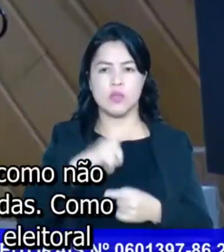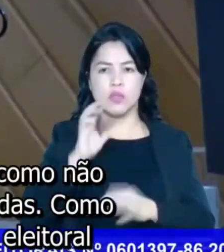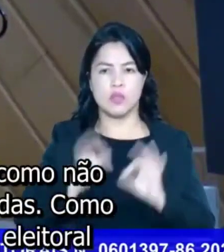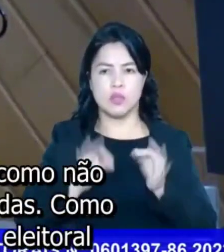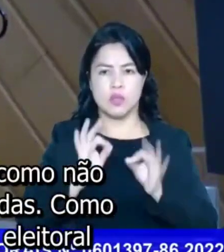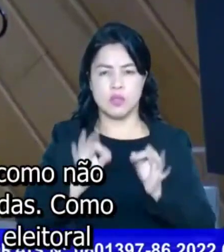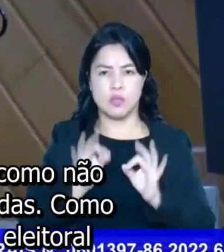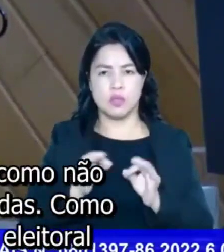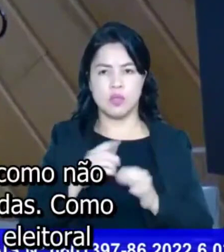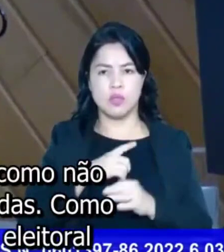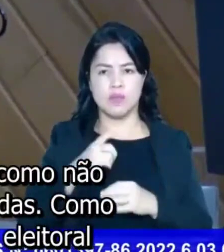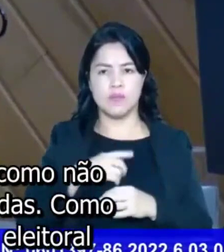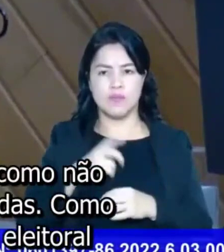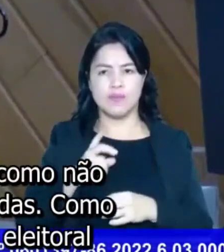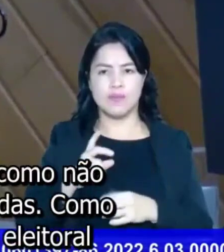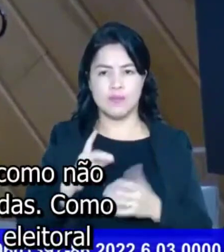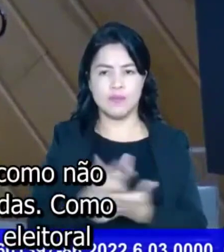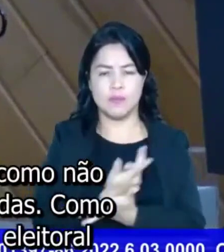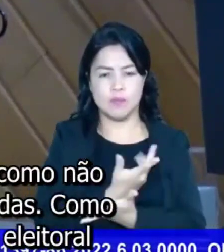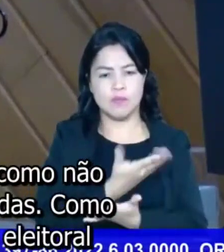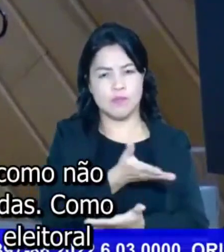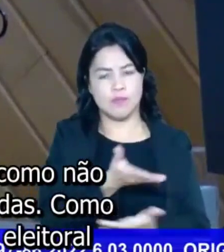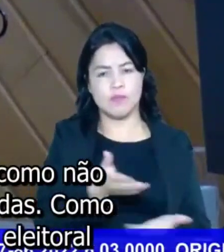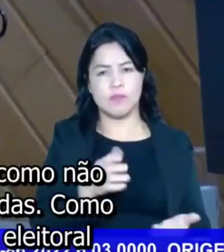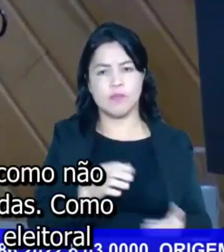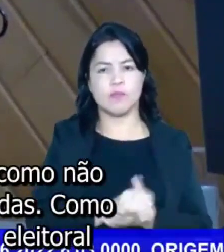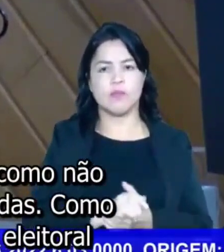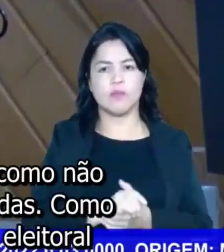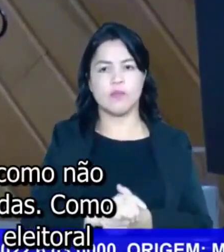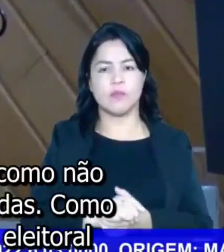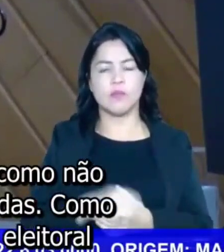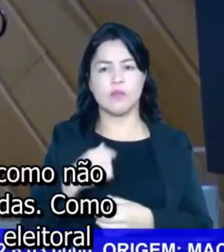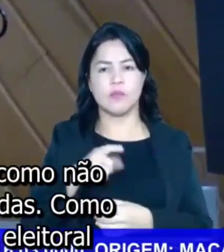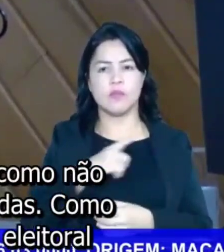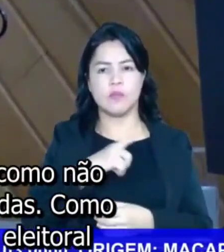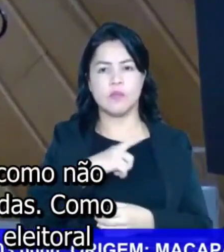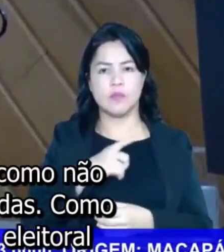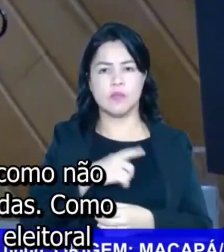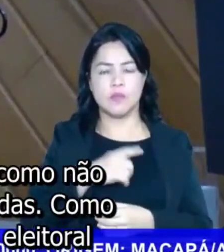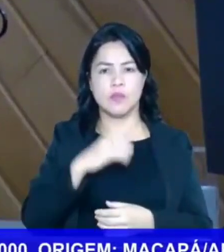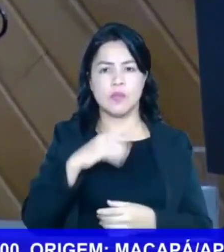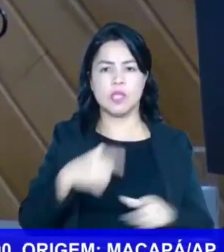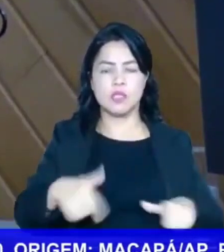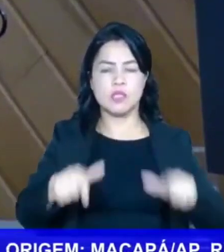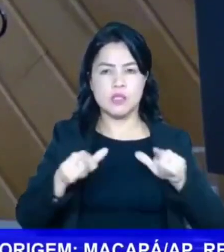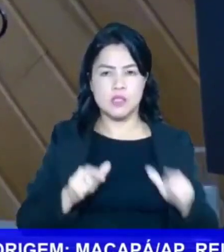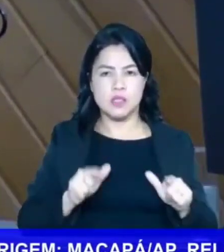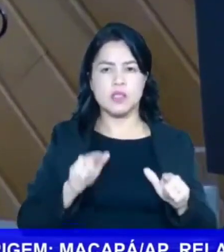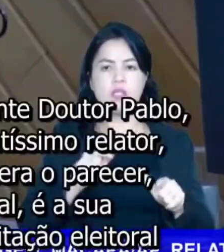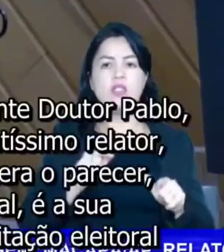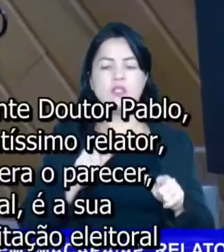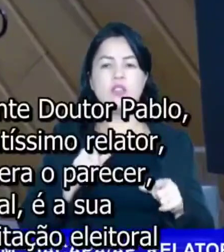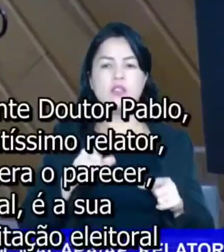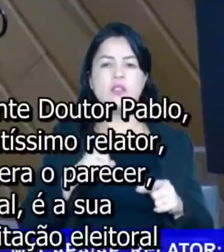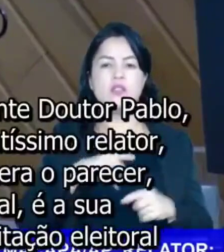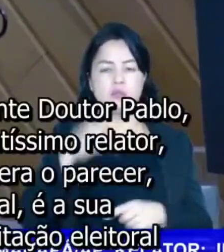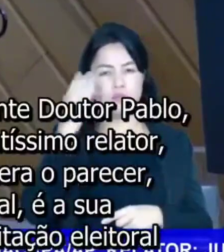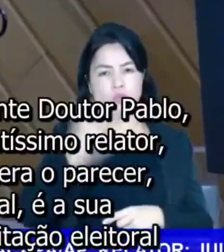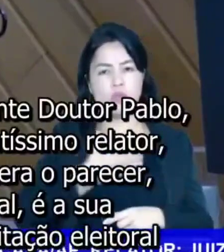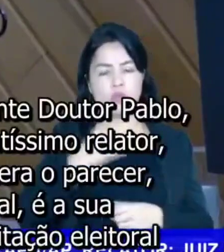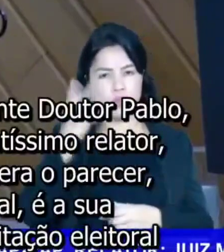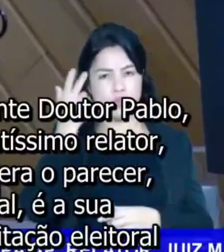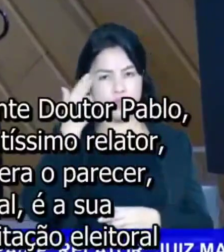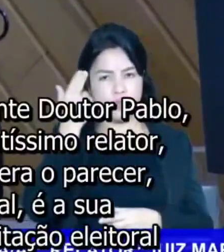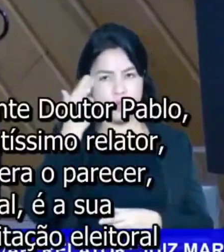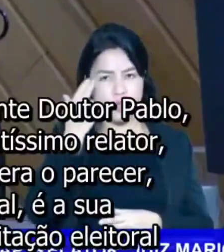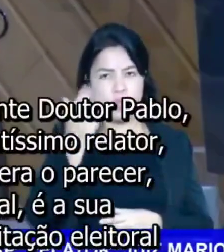jurídicas daí advindas, como o impedimento de obter certidão de quitação eleitoral até a efetiva prestação